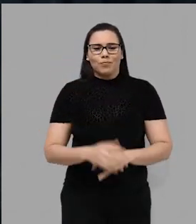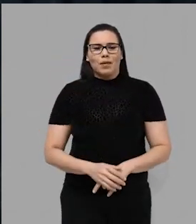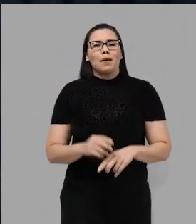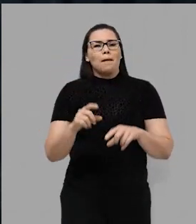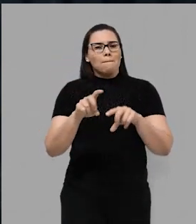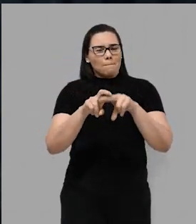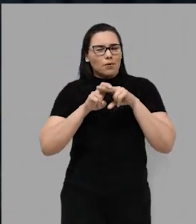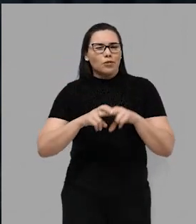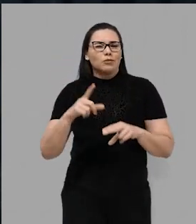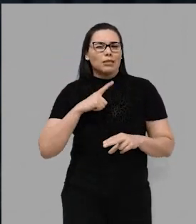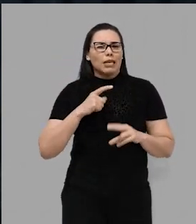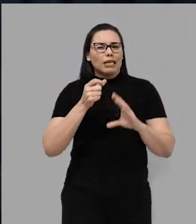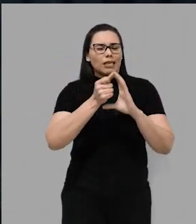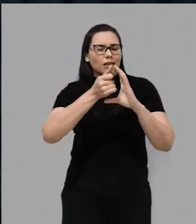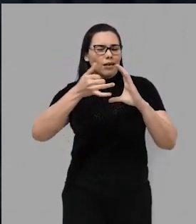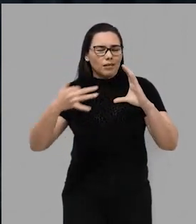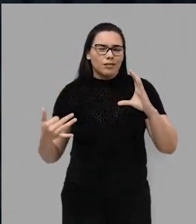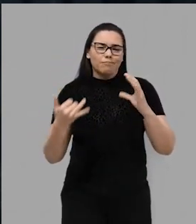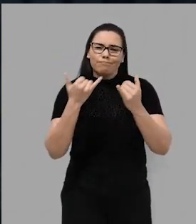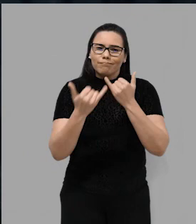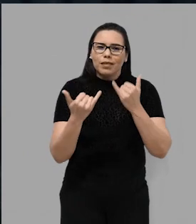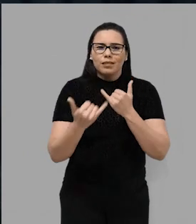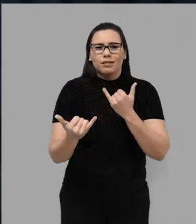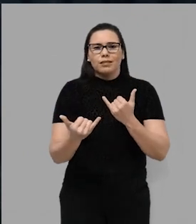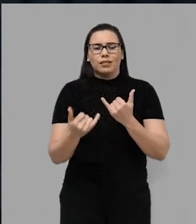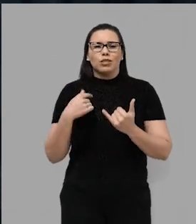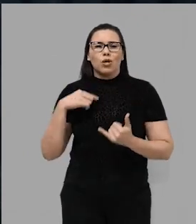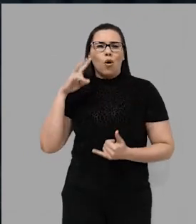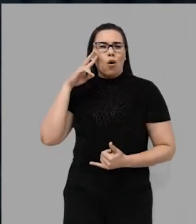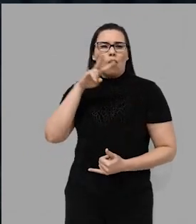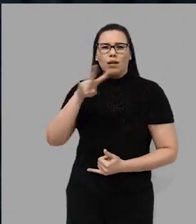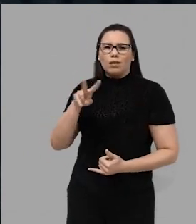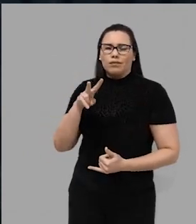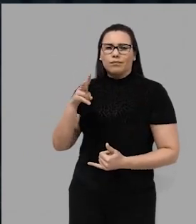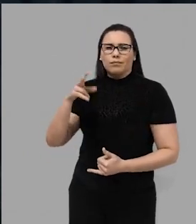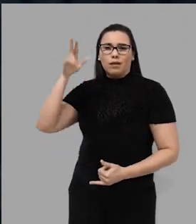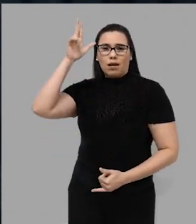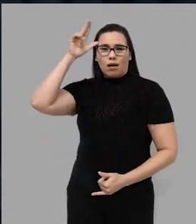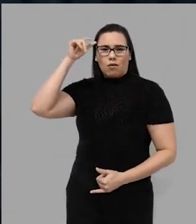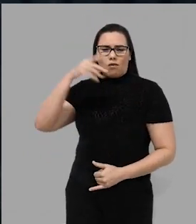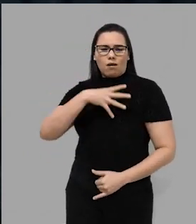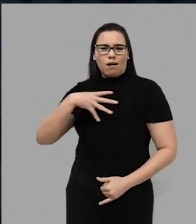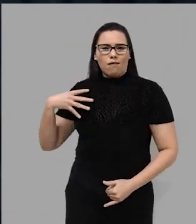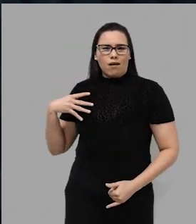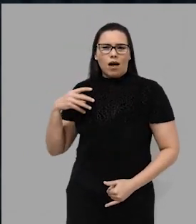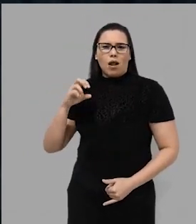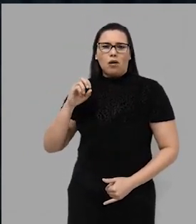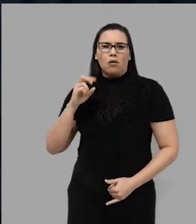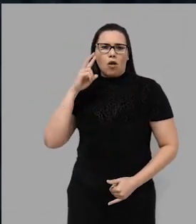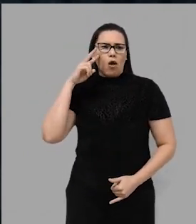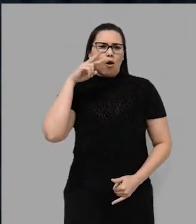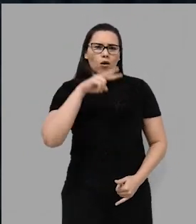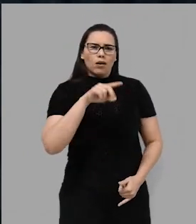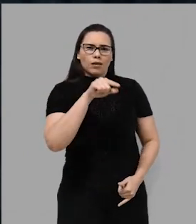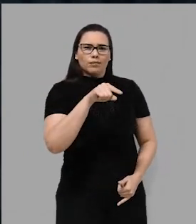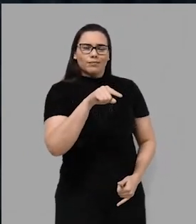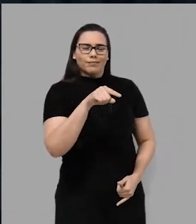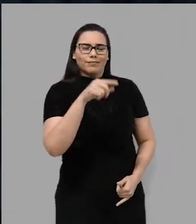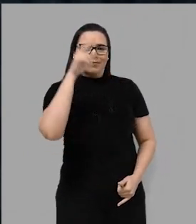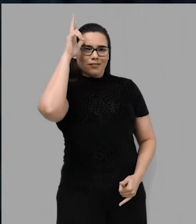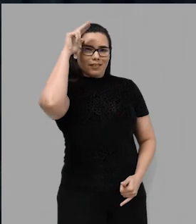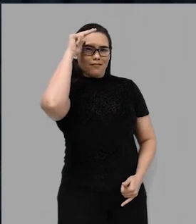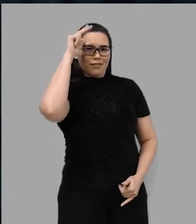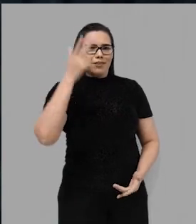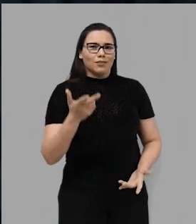mais características. Tanto é que se você olhar para um cavalo e para uma zebra, você pode até confundir. Se de repente jogar uma tinta na zebra, você